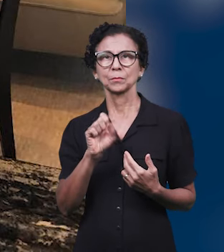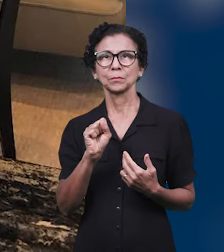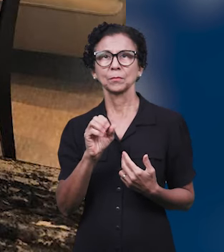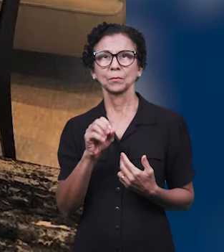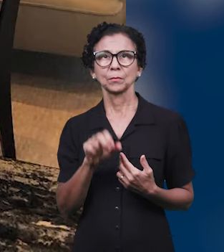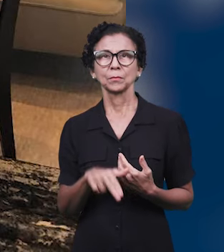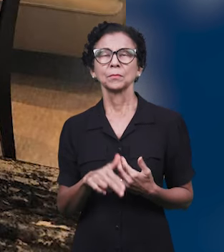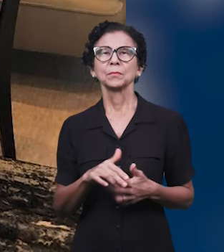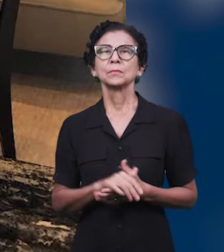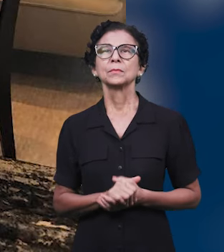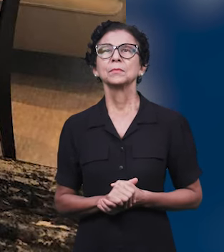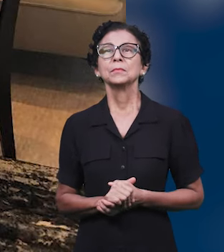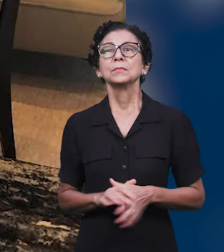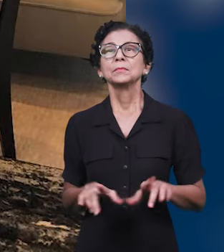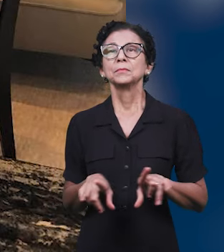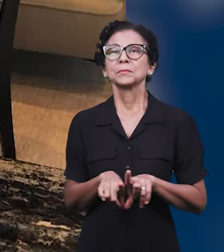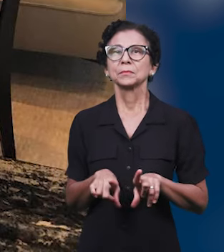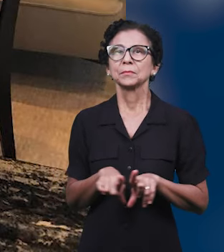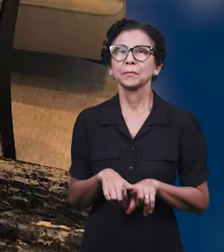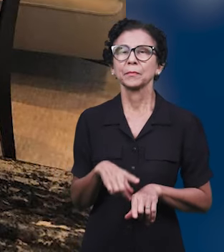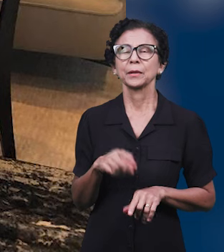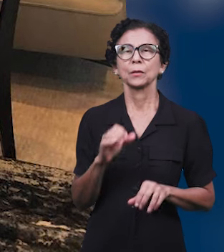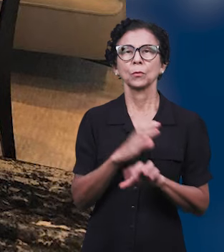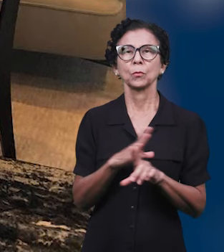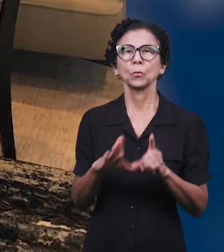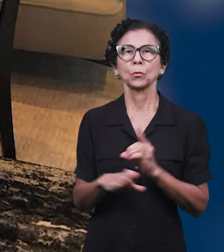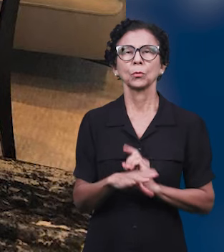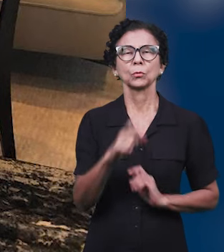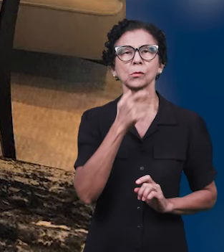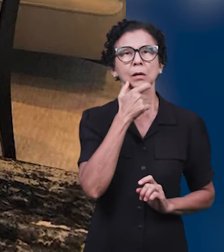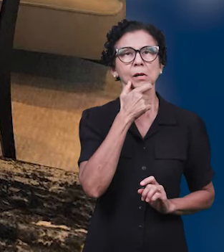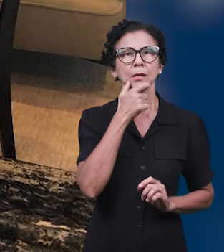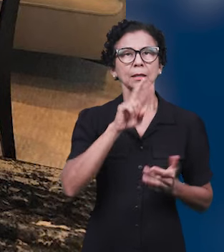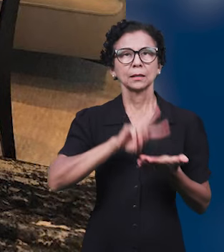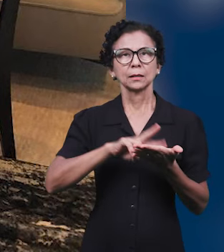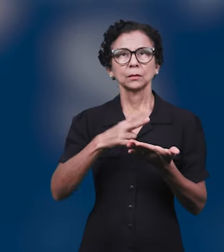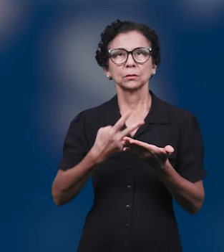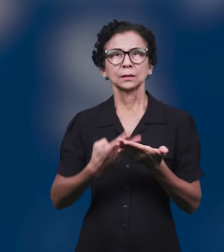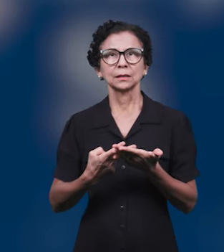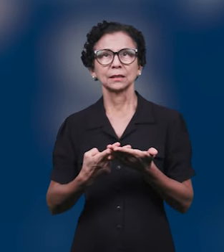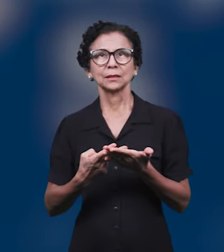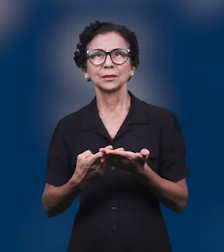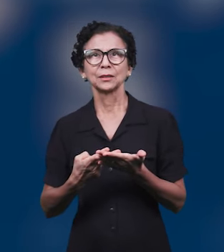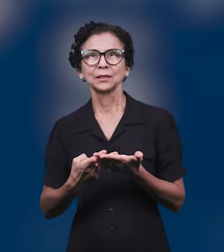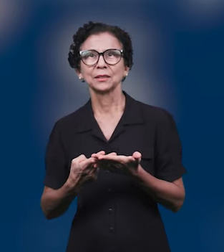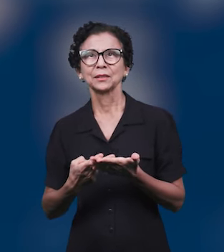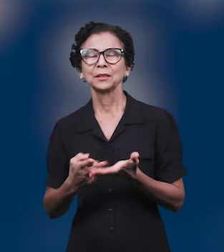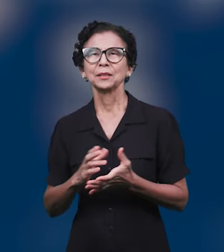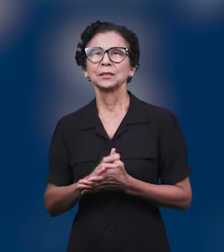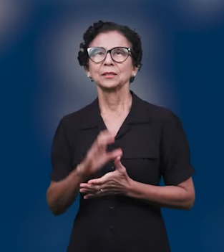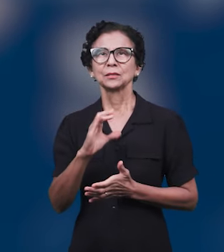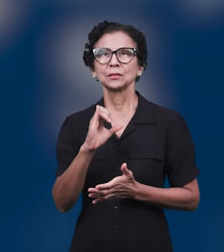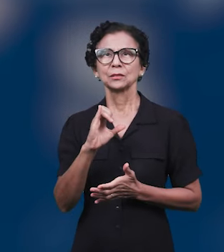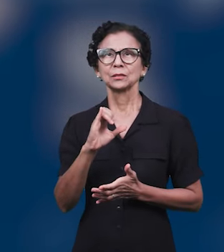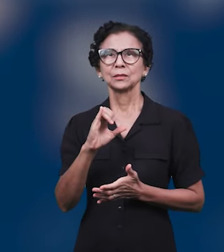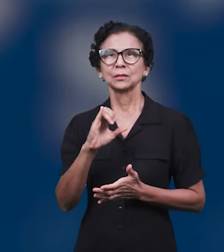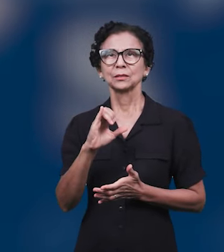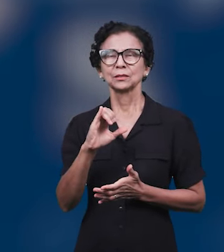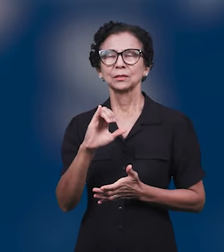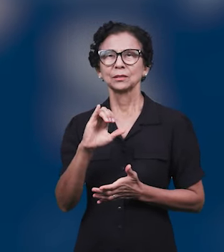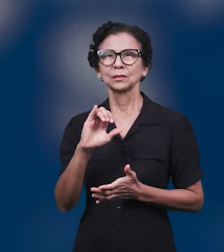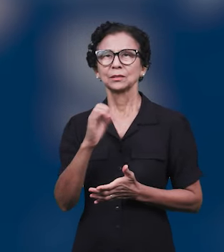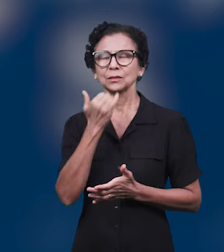O pastor Armando Rocha relatou que os irmãos ficaram extremamente felizes de participar de um culto presencial e de ouvir a